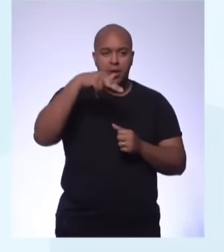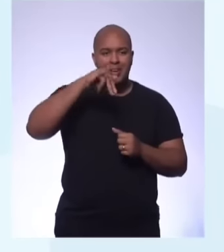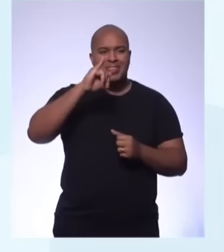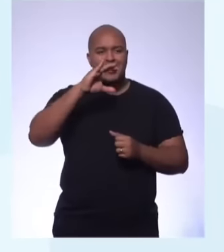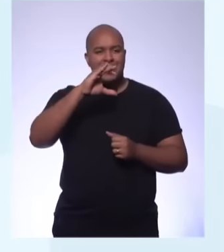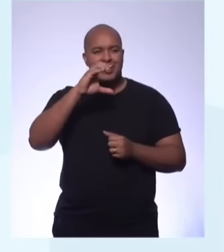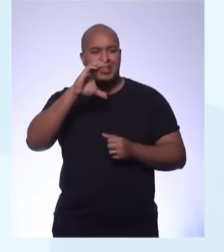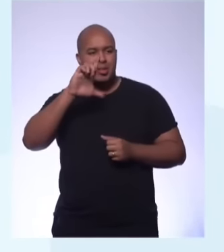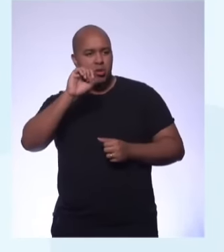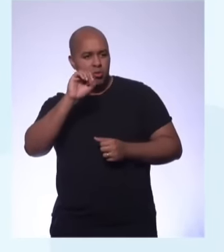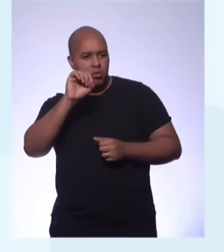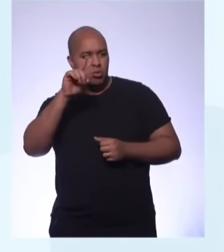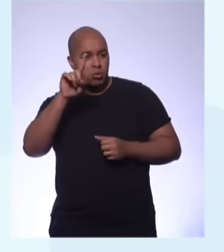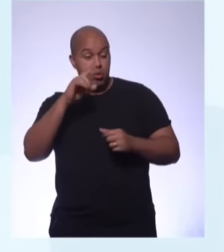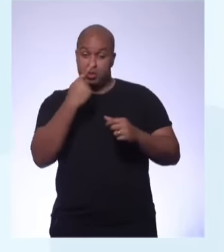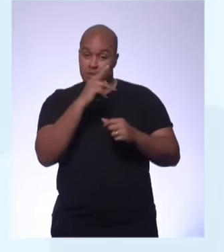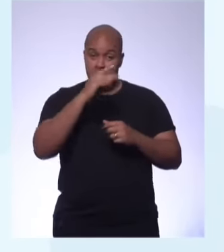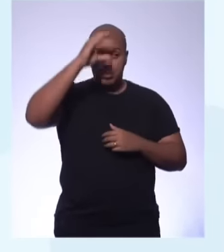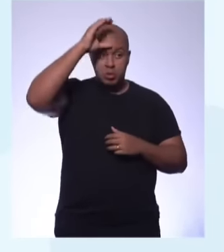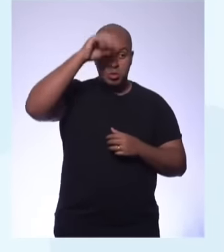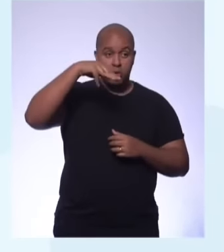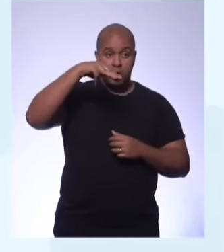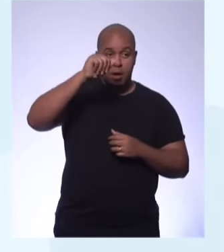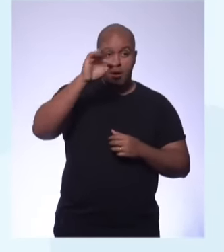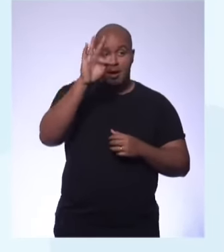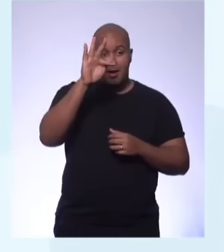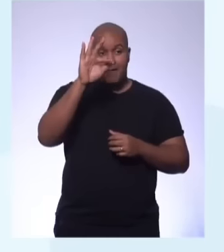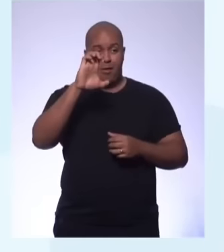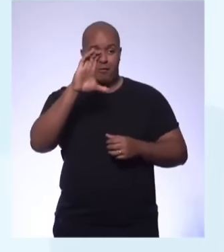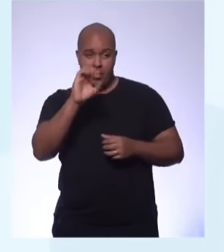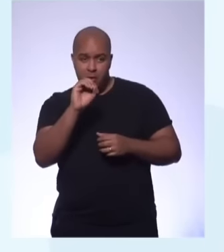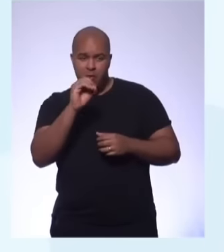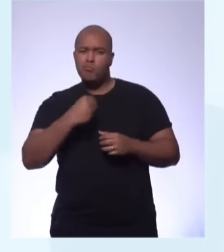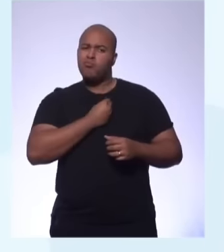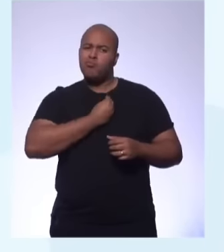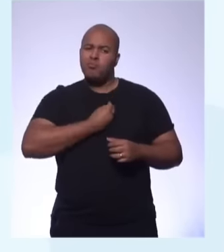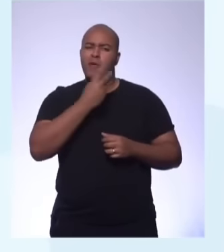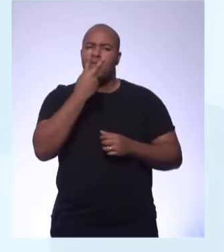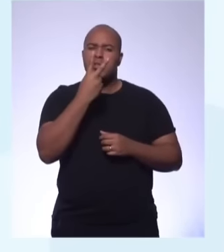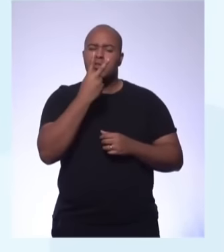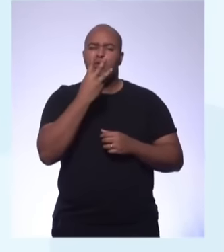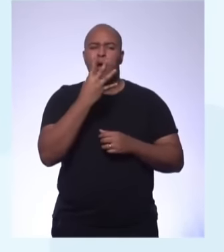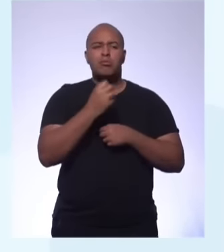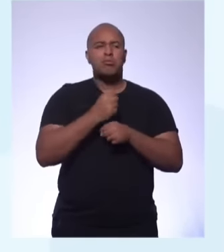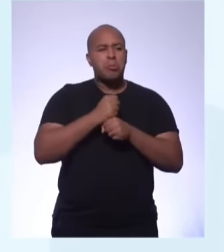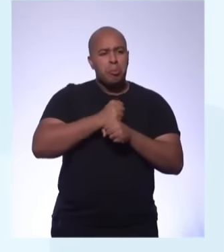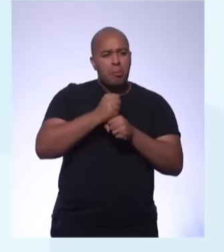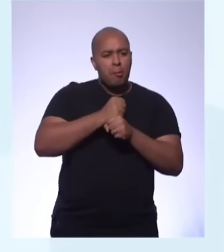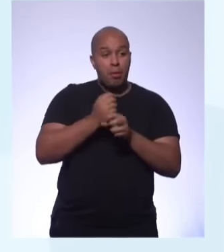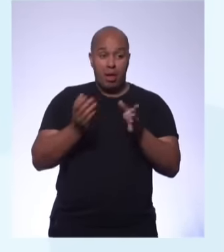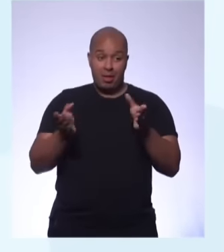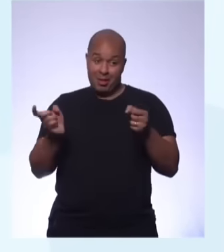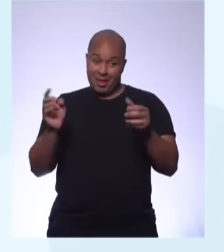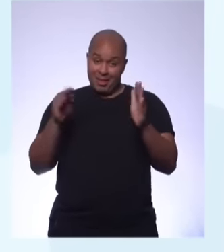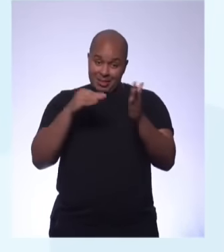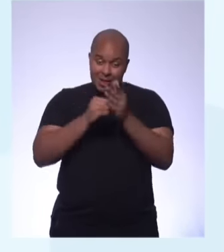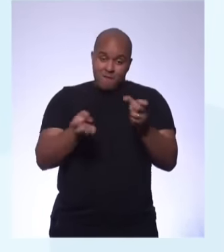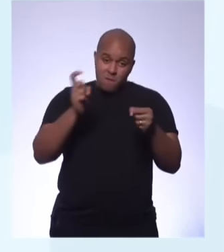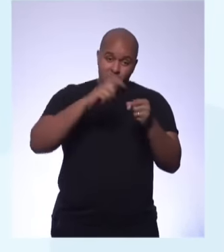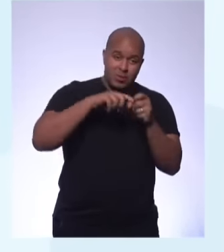tio Mafeo, onde viveram por 24 anos até retornarem a Veneza. Ali acabou